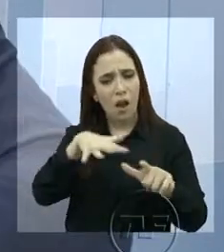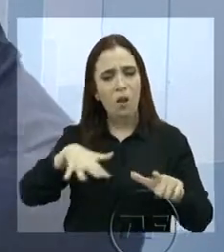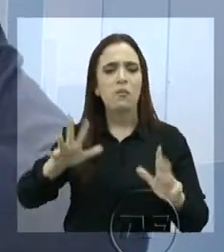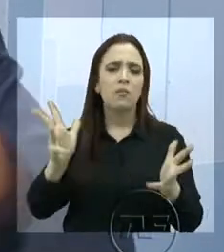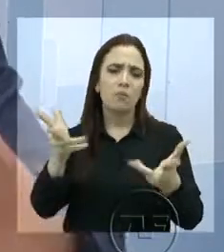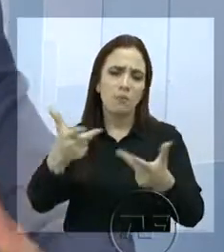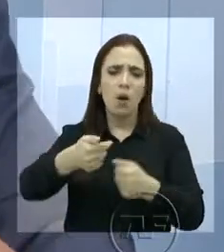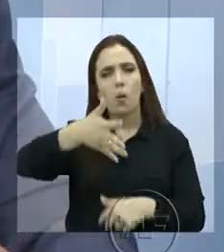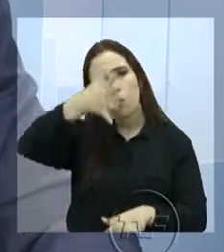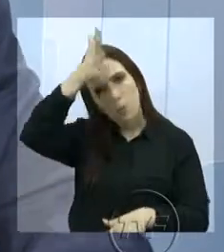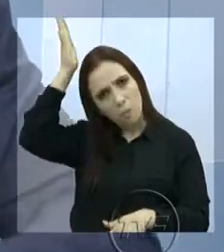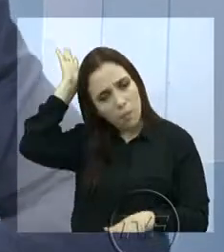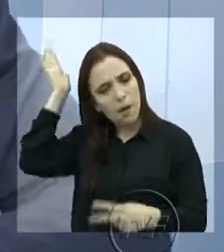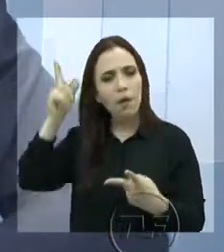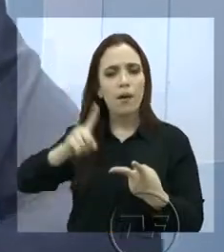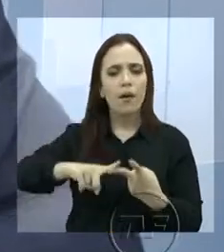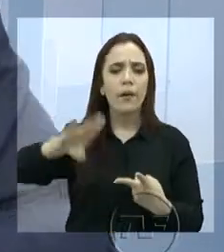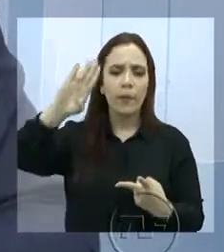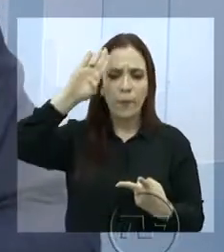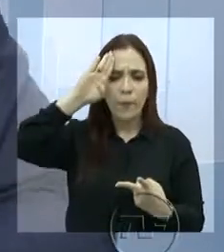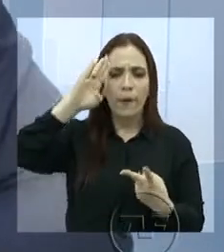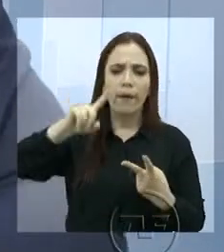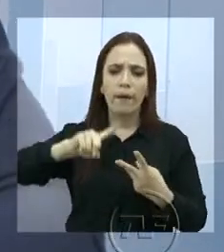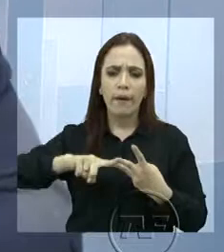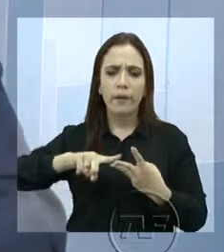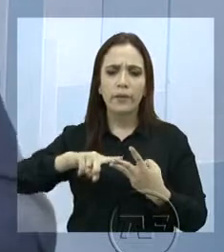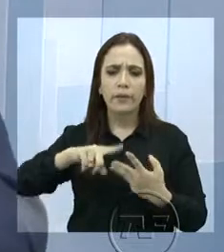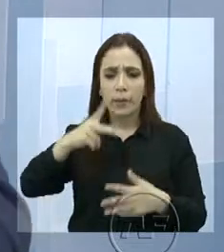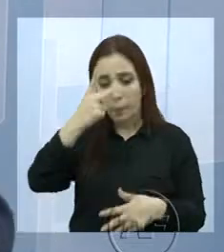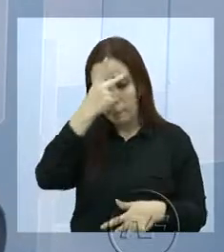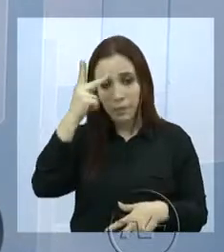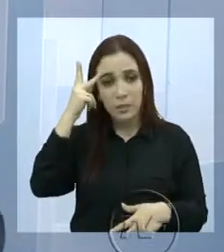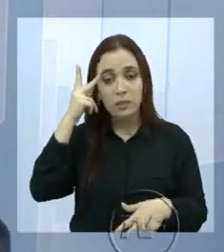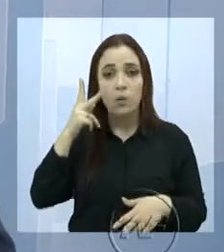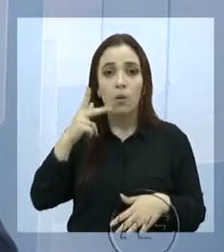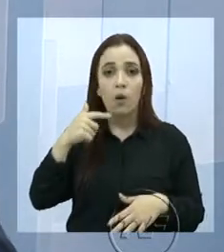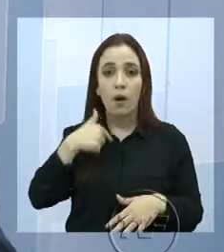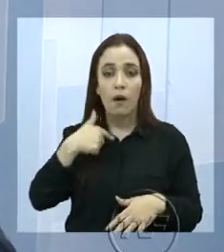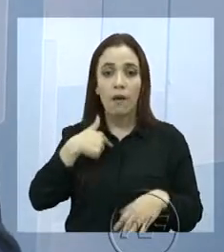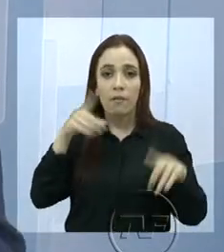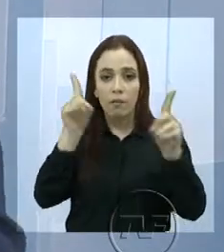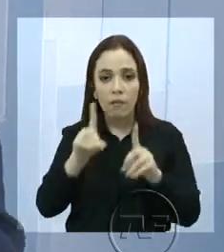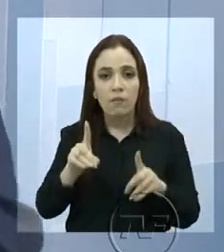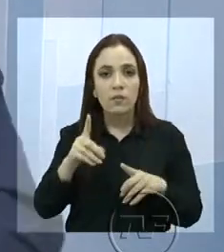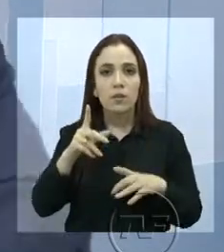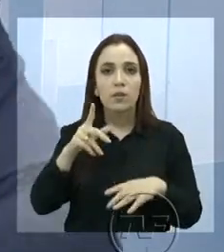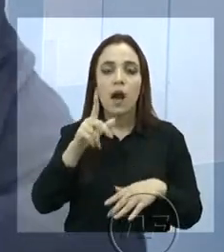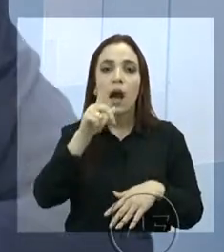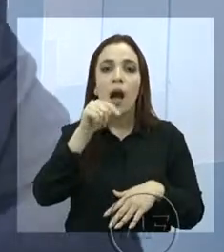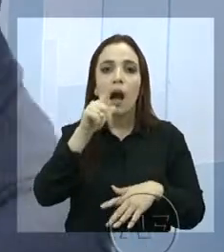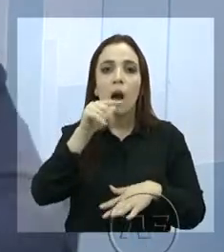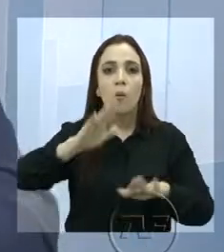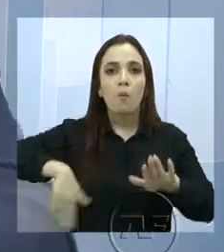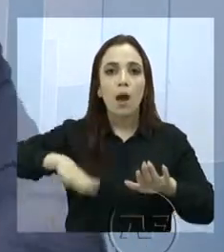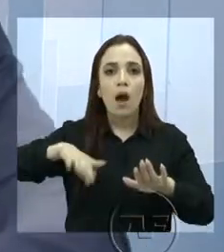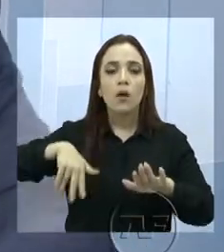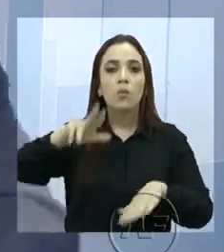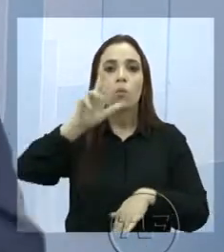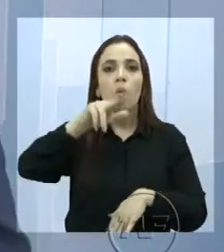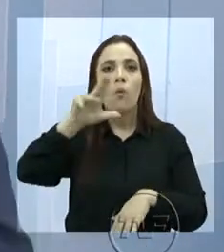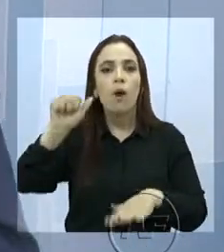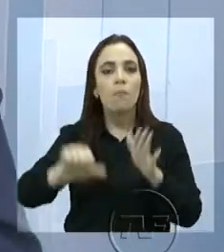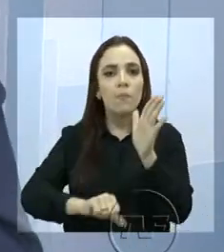do Corpo de Bombeiros, da Guarda Municipal. A pessoa que nunca teve condições de tomar um banho de mar, né, está ali com acesso, com